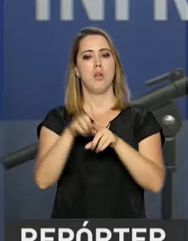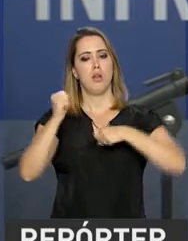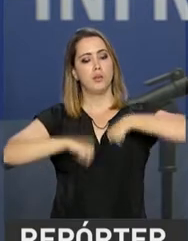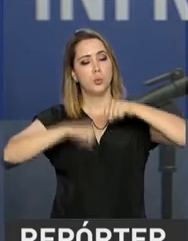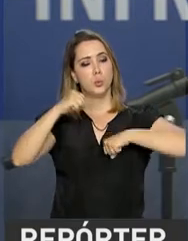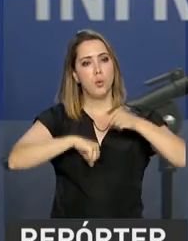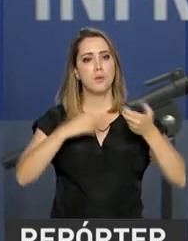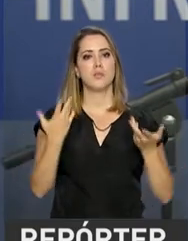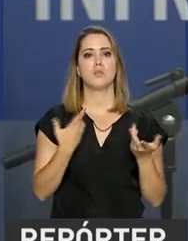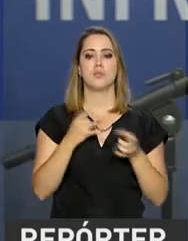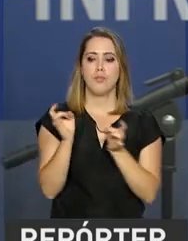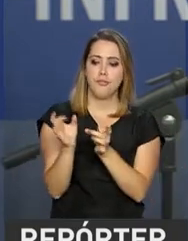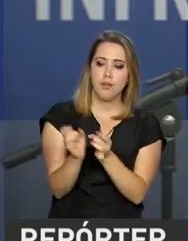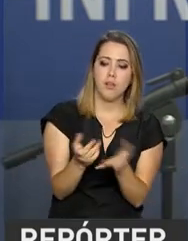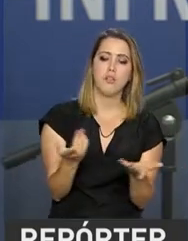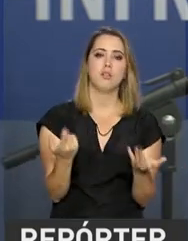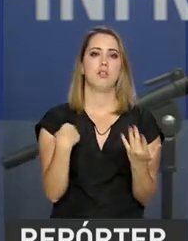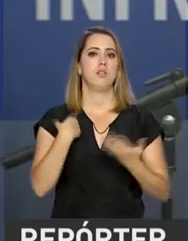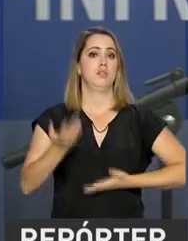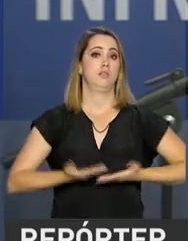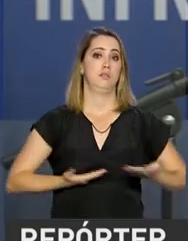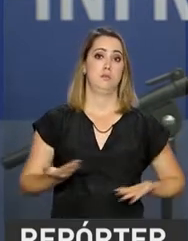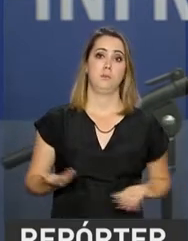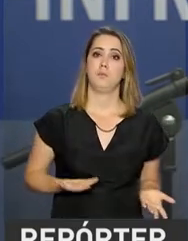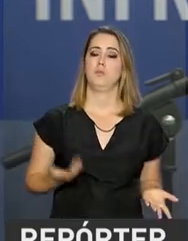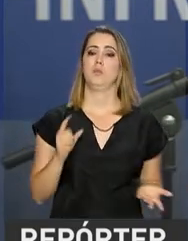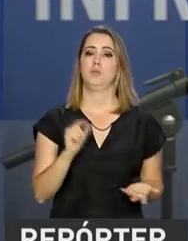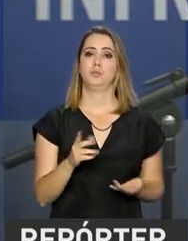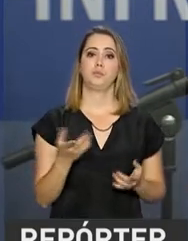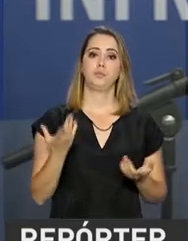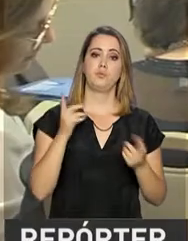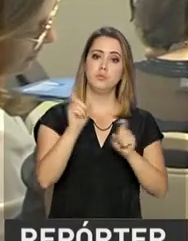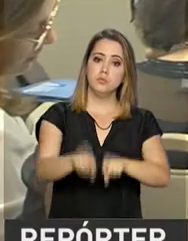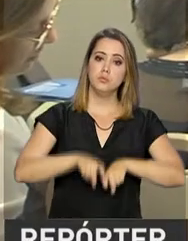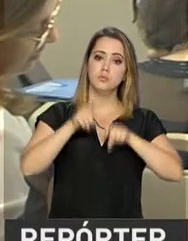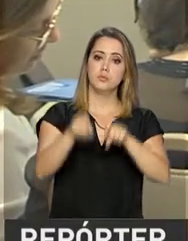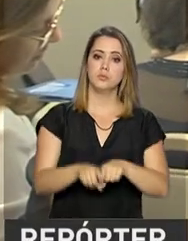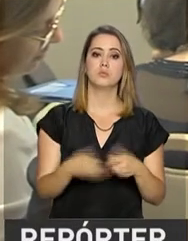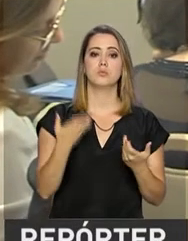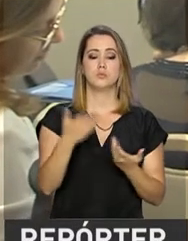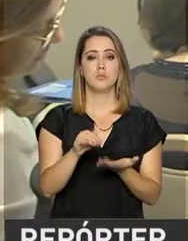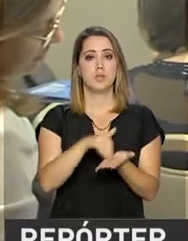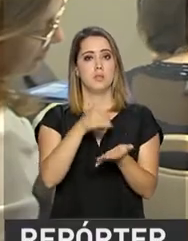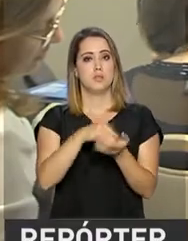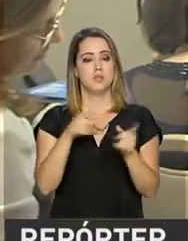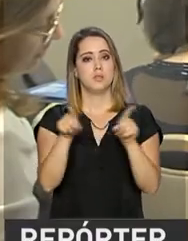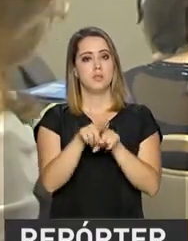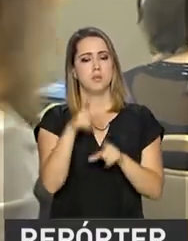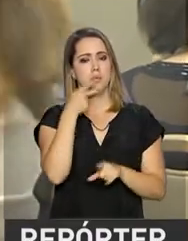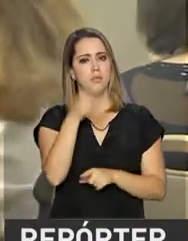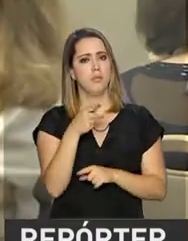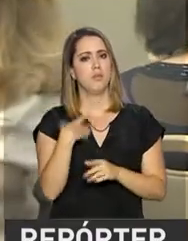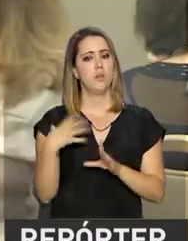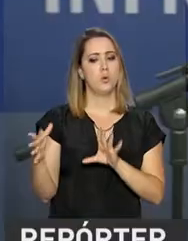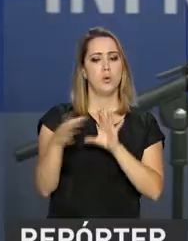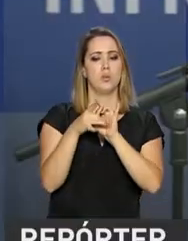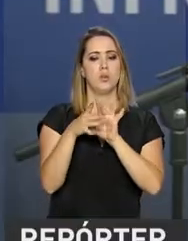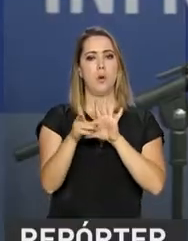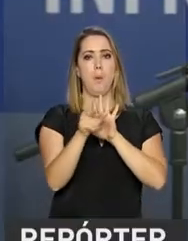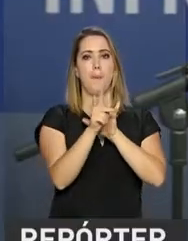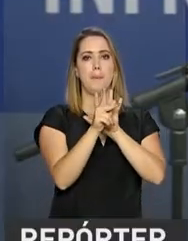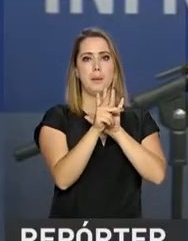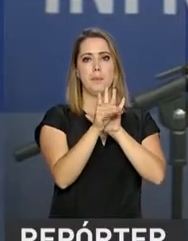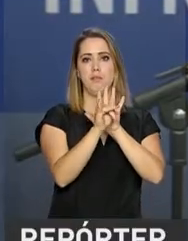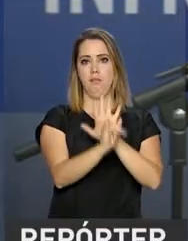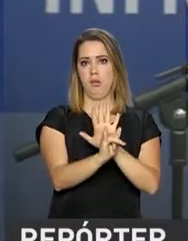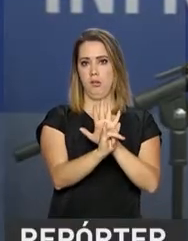indústria, comércio, serviço, agricultura. O secretário também citou o Programa de Parcerias de Investimentos do